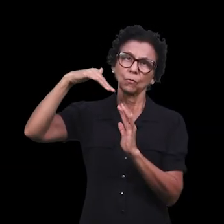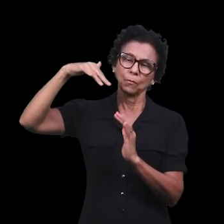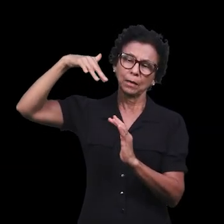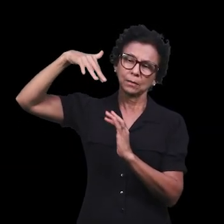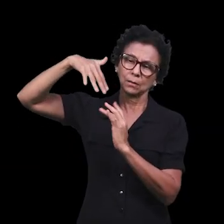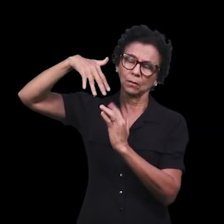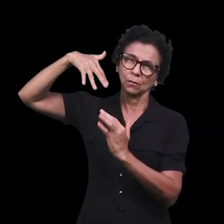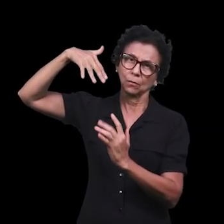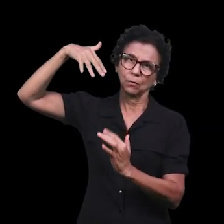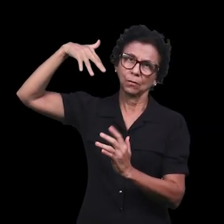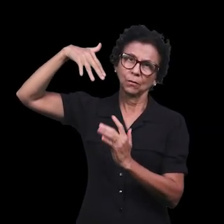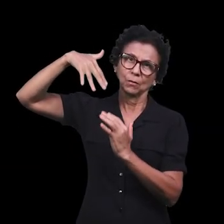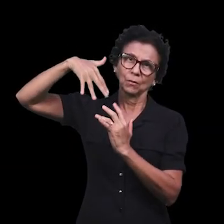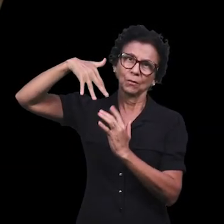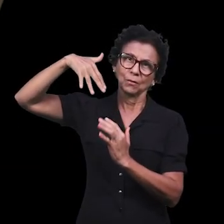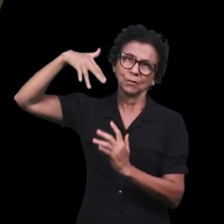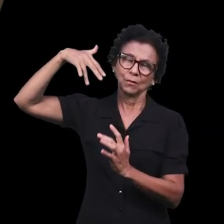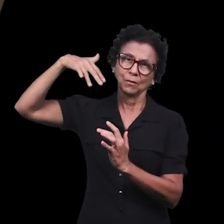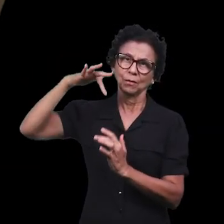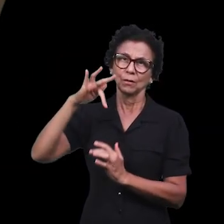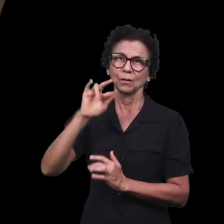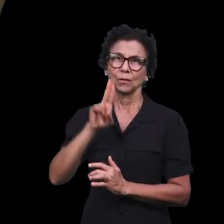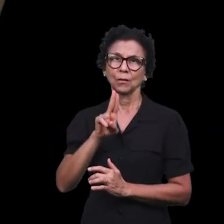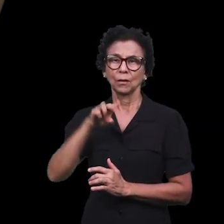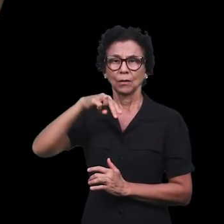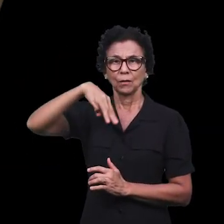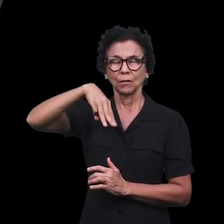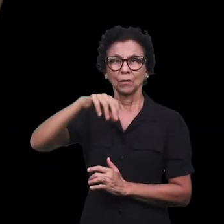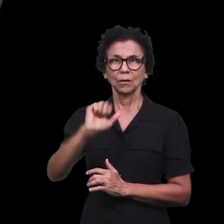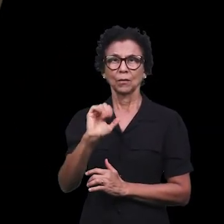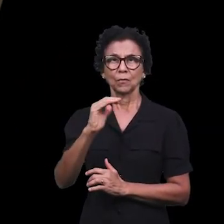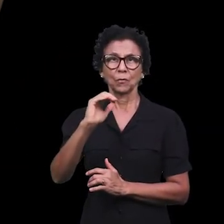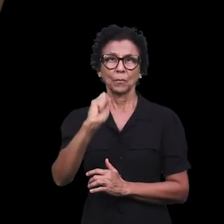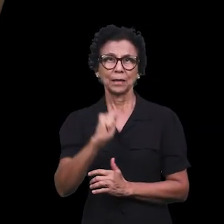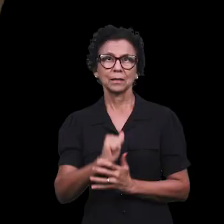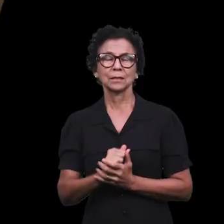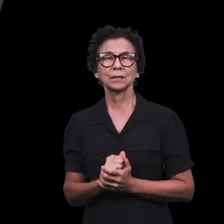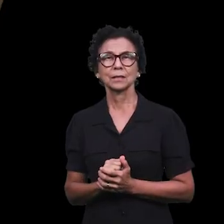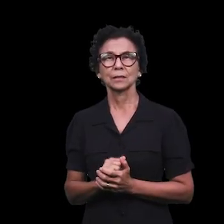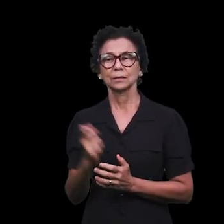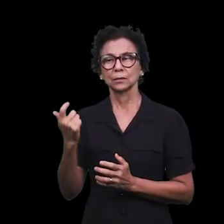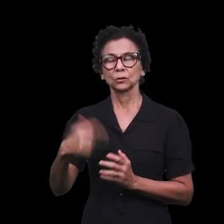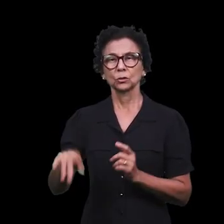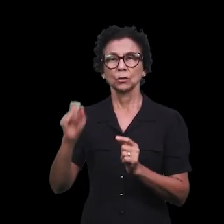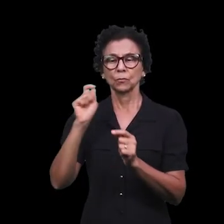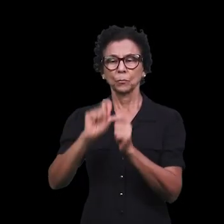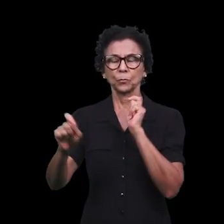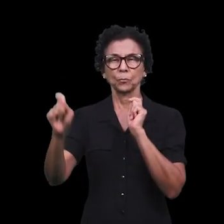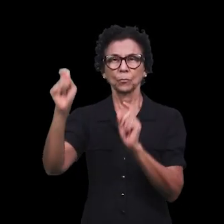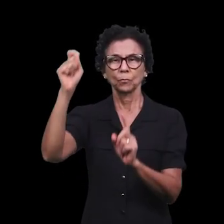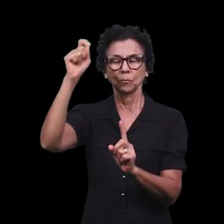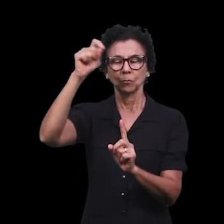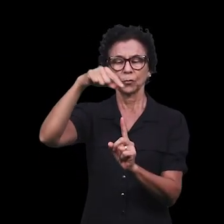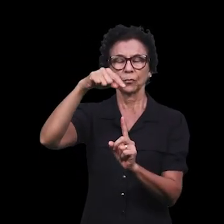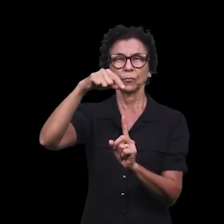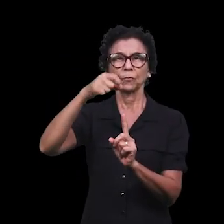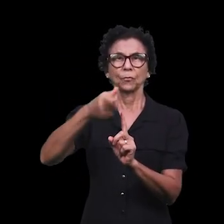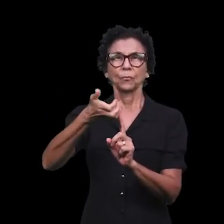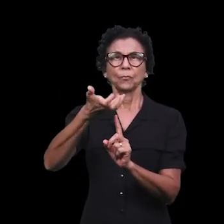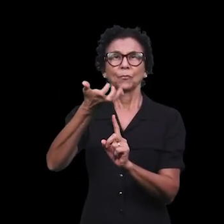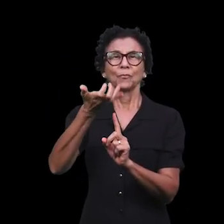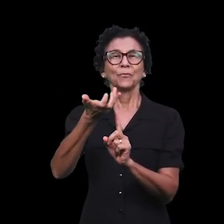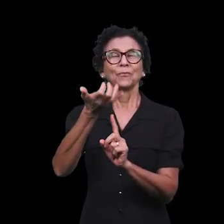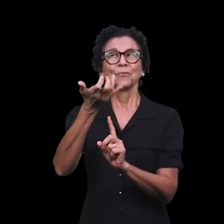aqui, ó. Olha lá, olha. Você consegue ver a sombra da fumaça. Agora vamos tentar acender essa vela pela fumaça dela. Será que a gente